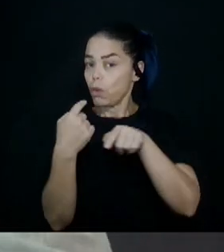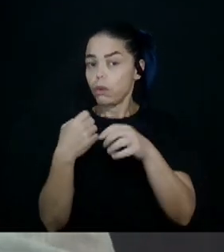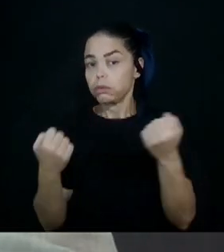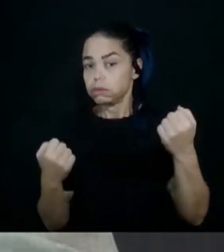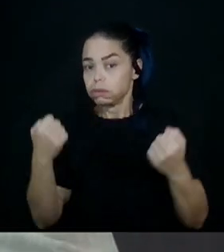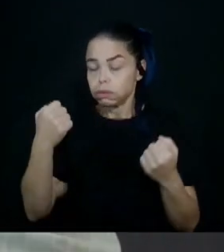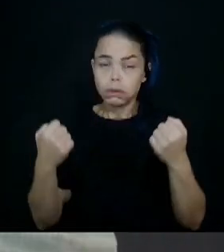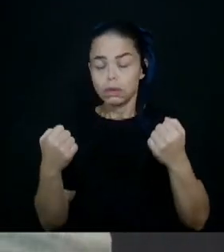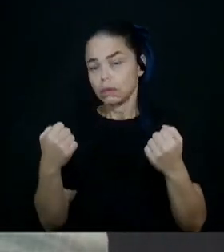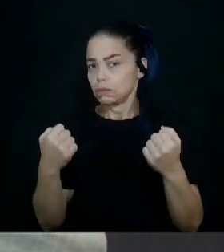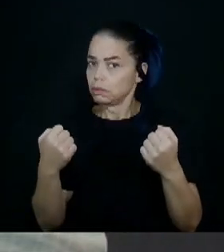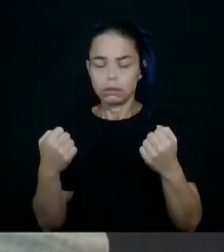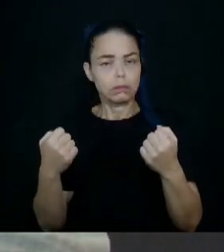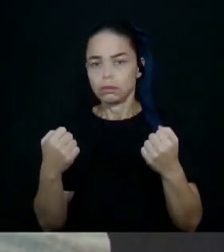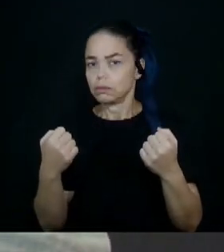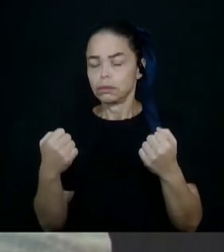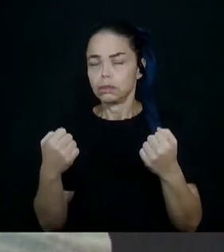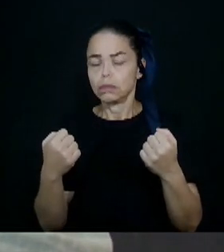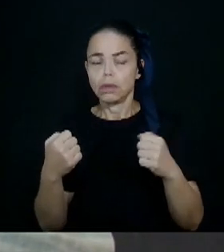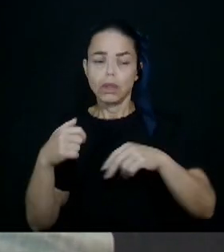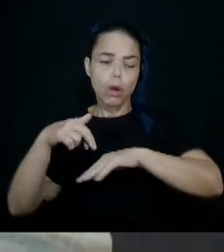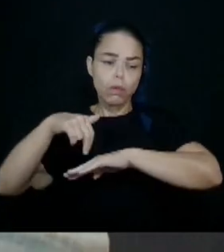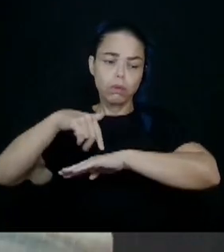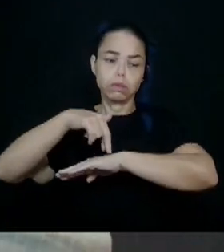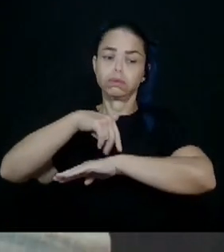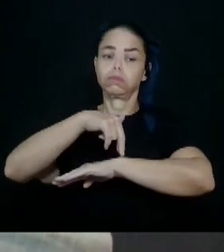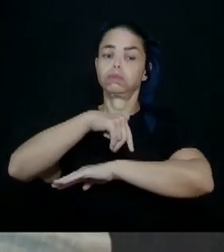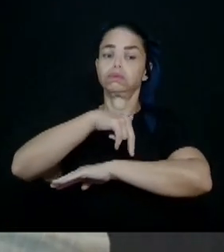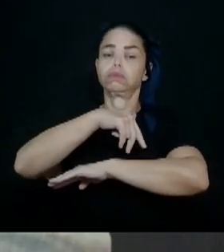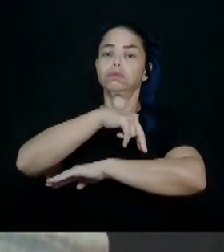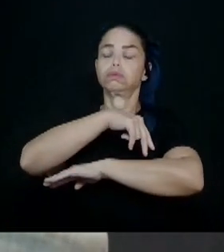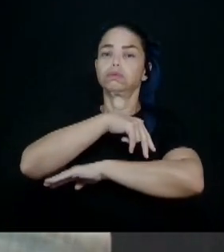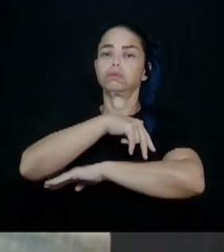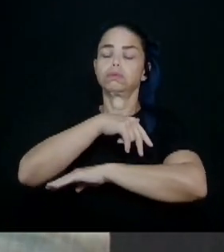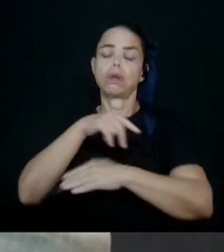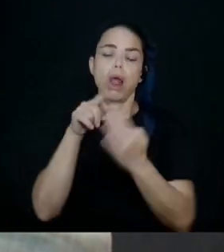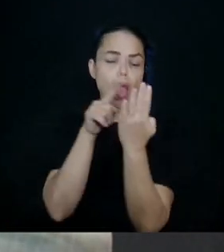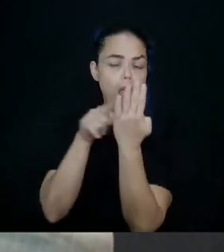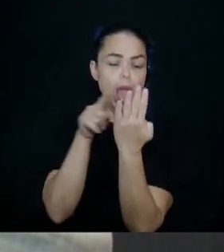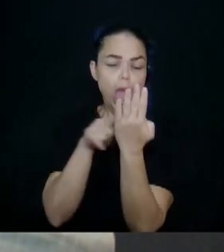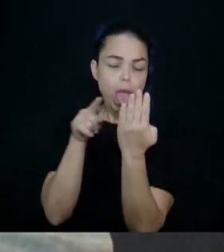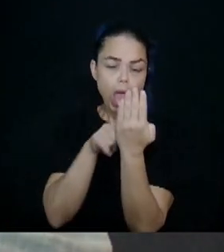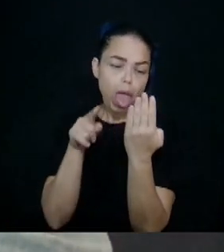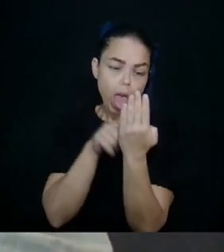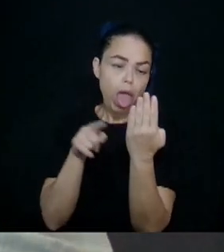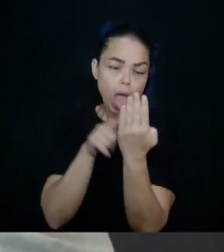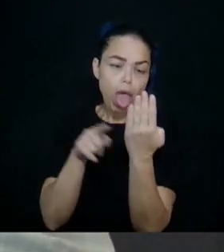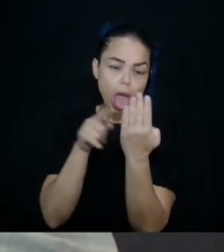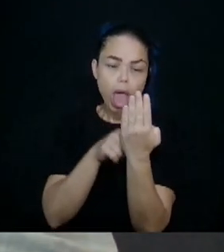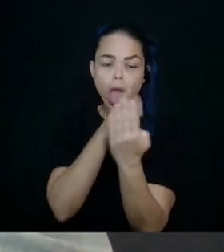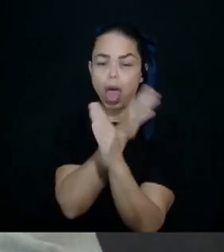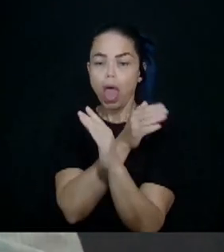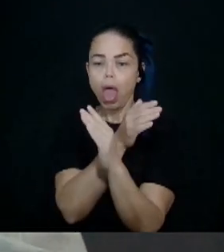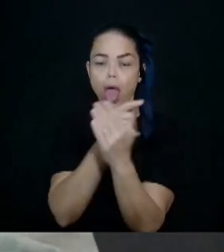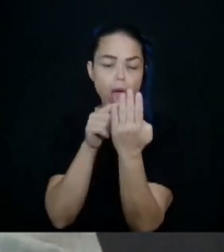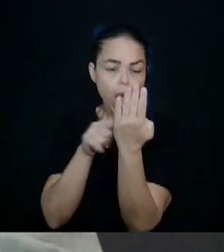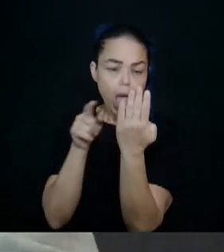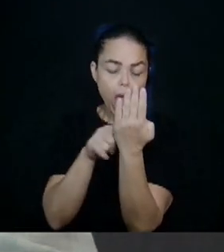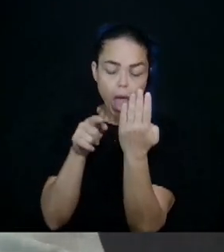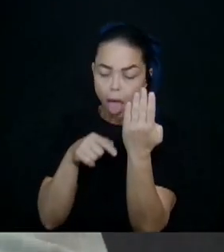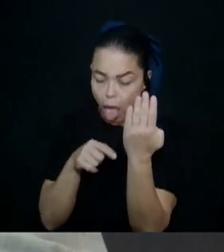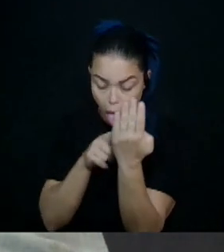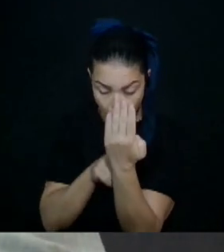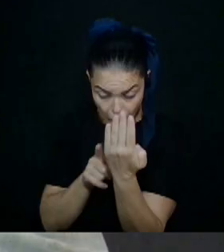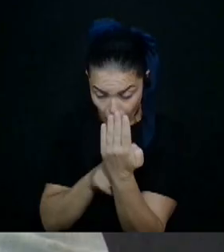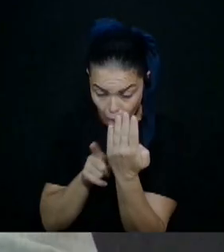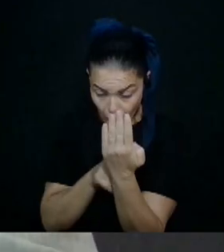carro, veículo, e o pedestre. Que ainda fica olhando no celular, olha para baixo, não olha para cima, não está